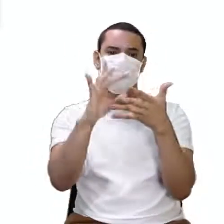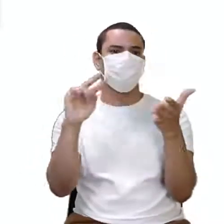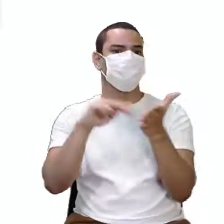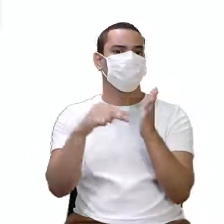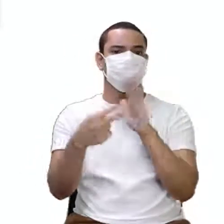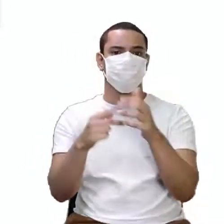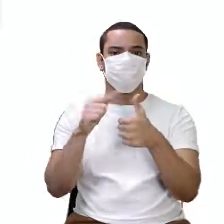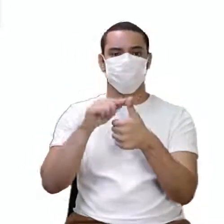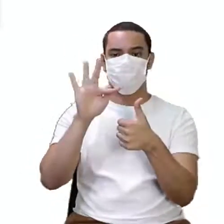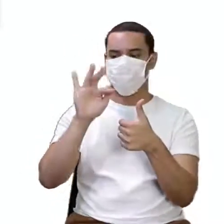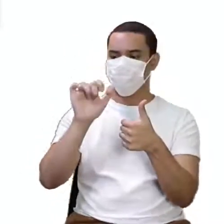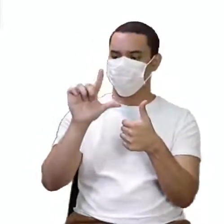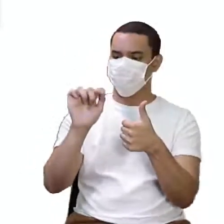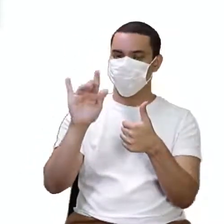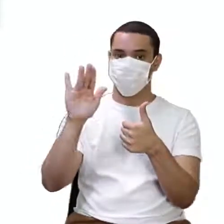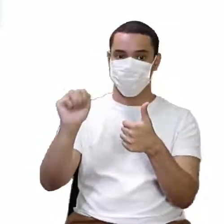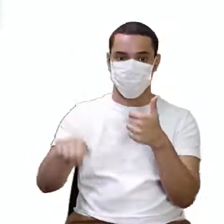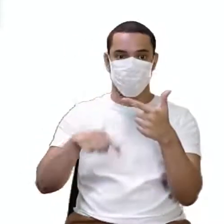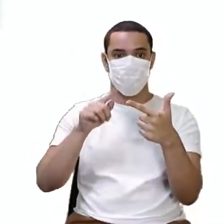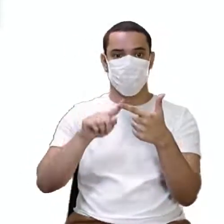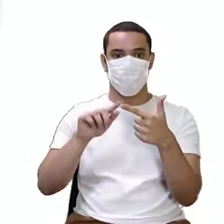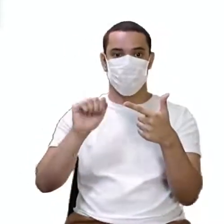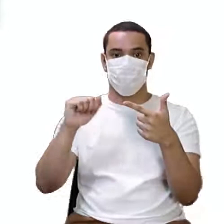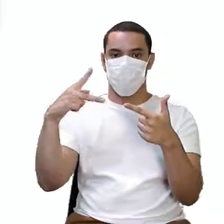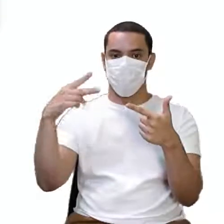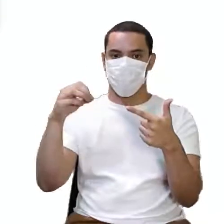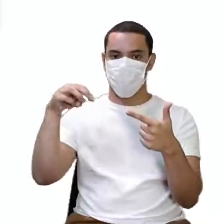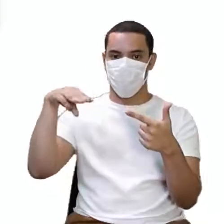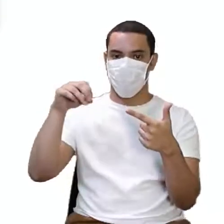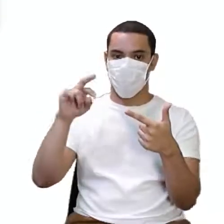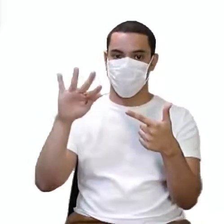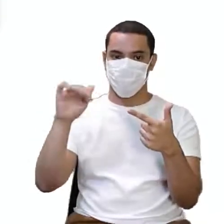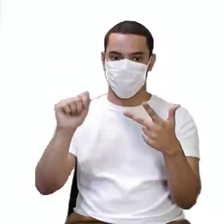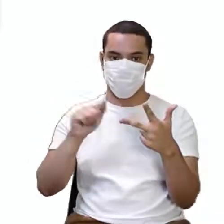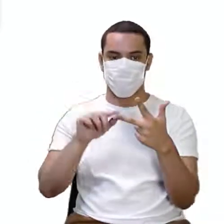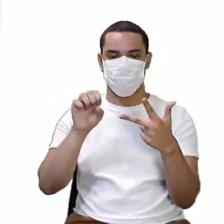palavra filogenia. Vamos falar sobre as apomorfias,